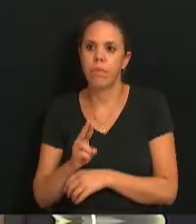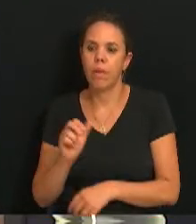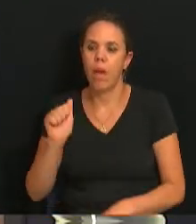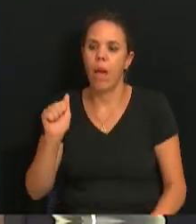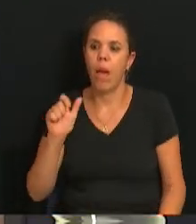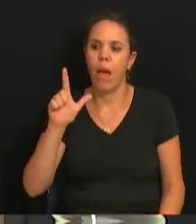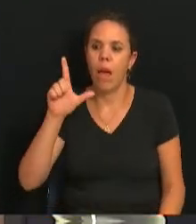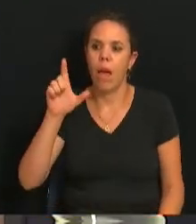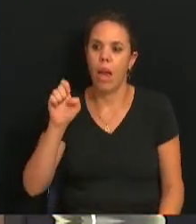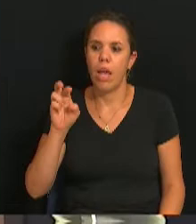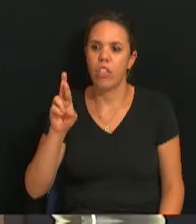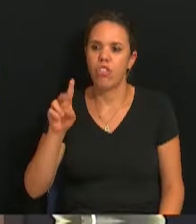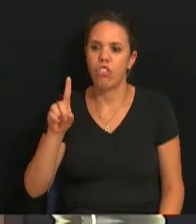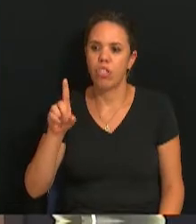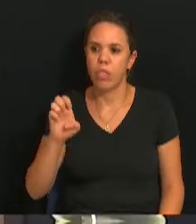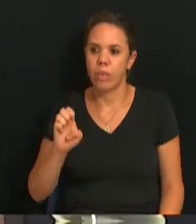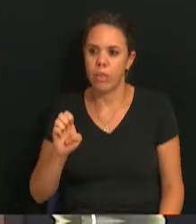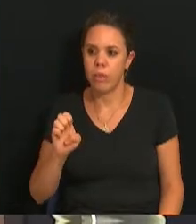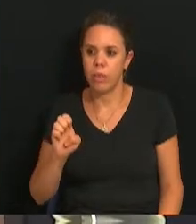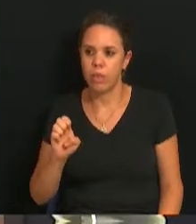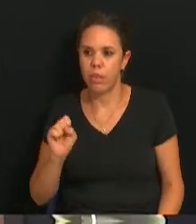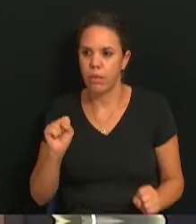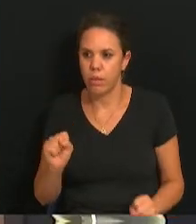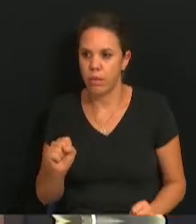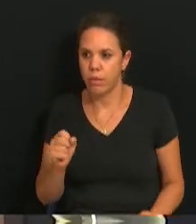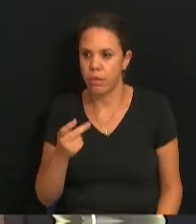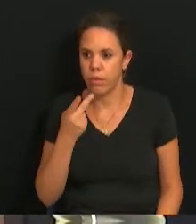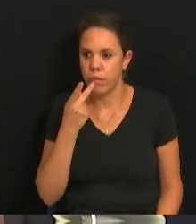doutor Alexandre? Pode ser?